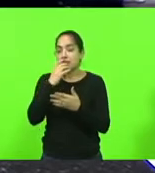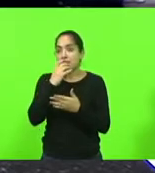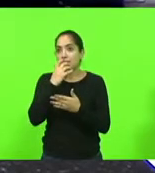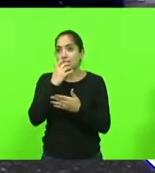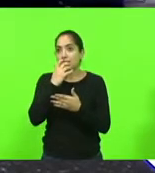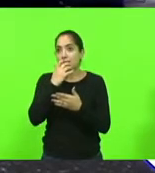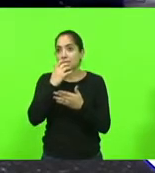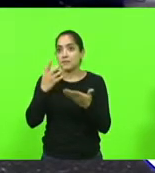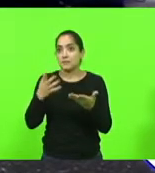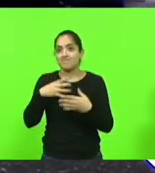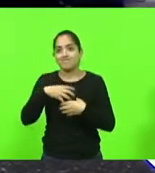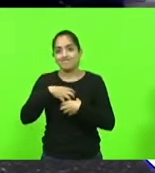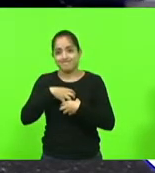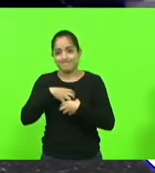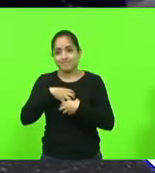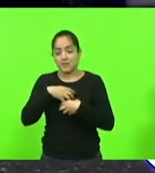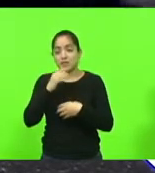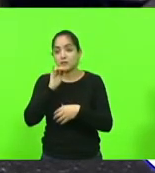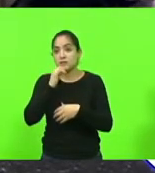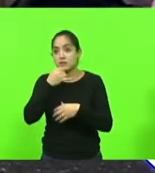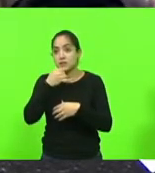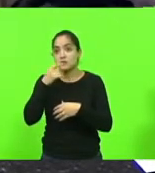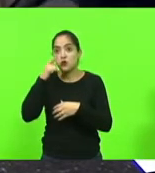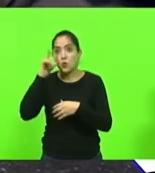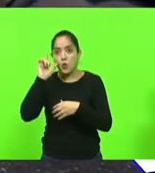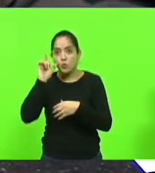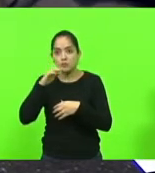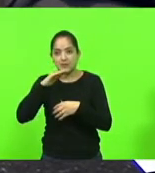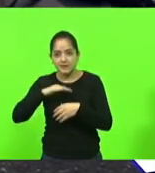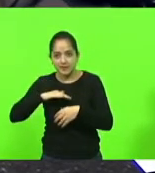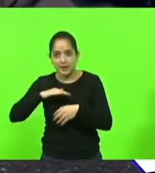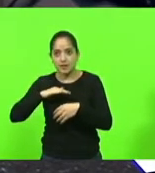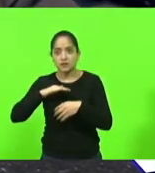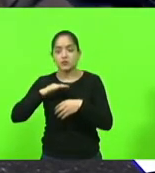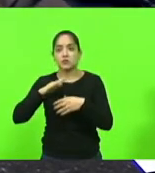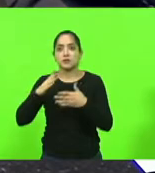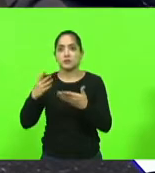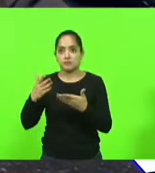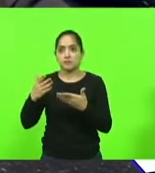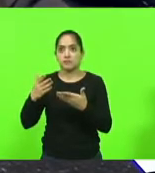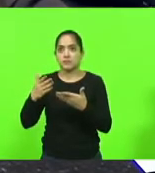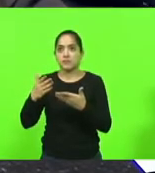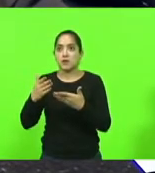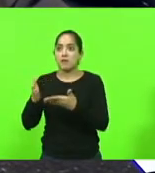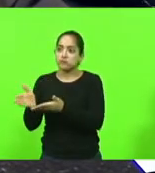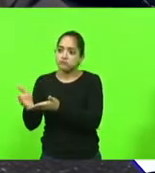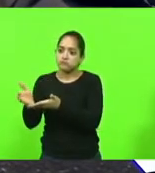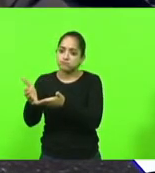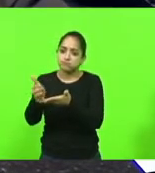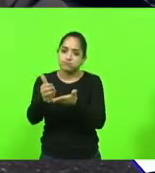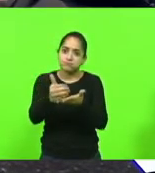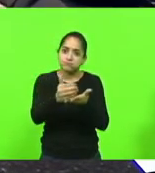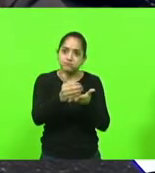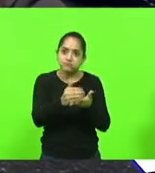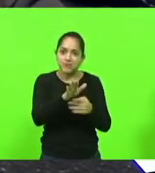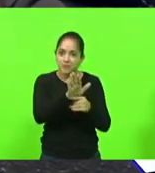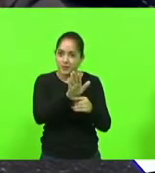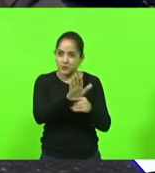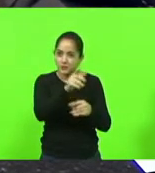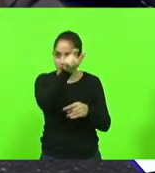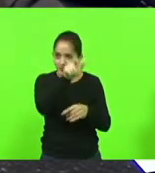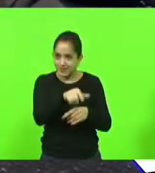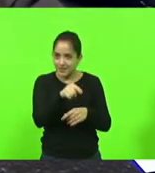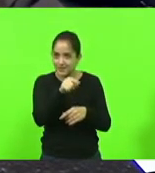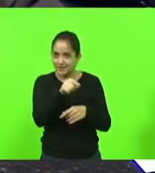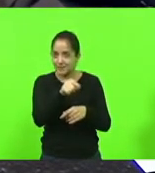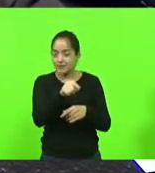tocou muitas pessoas. Ontem, final da tarde, nós abrimos uma vaquinha para começar a ajudar esse jovem, para que, de